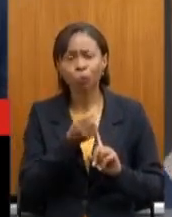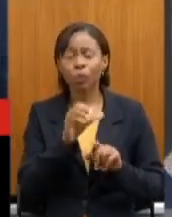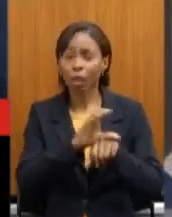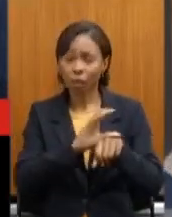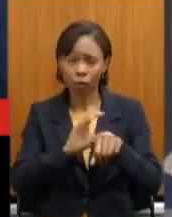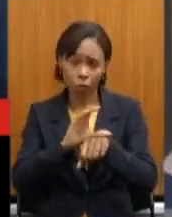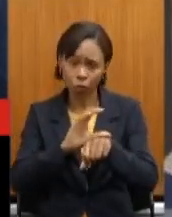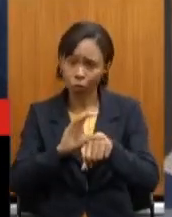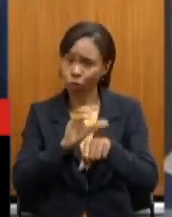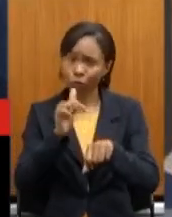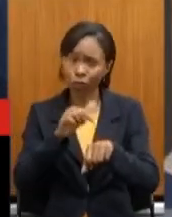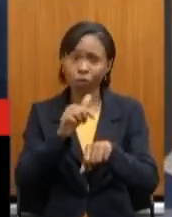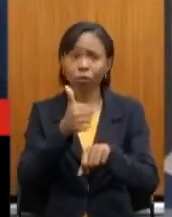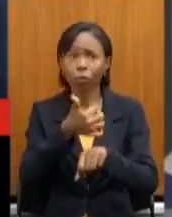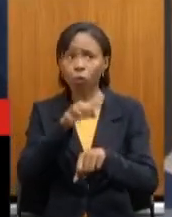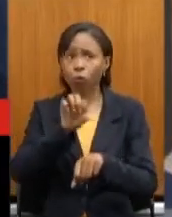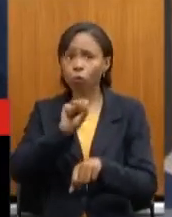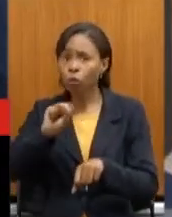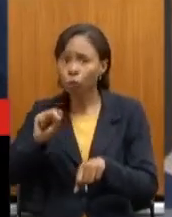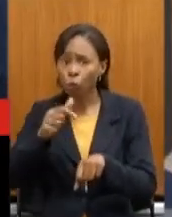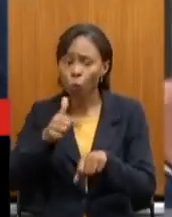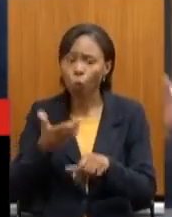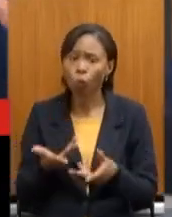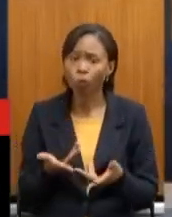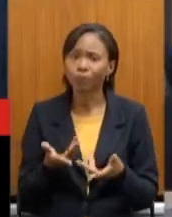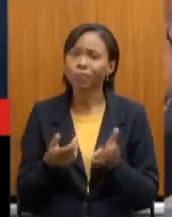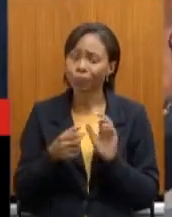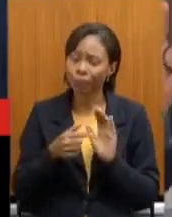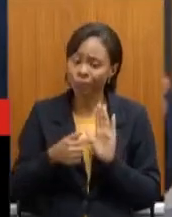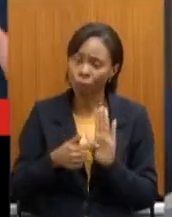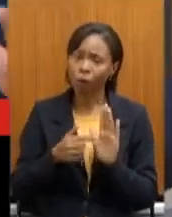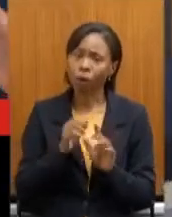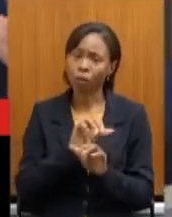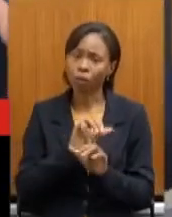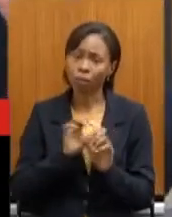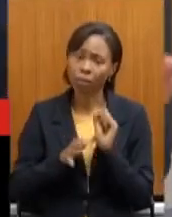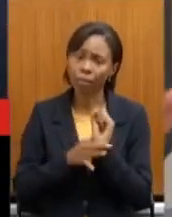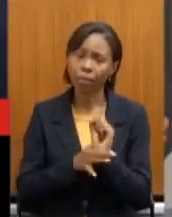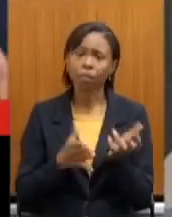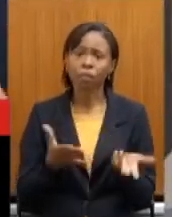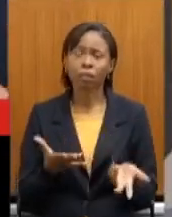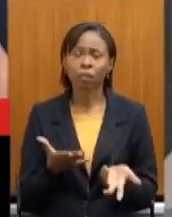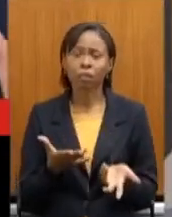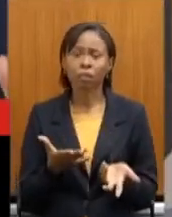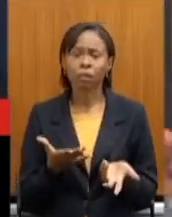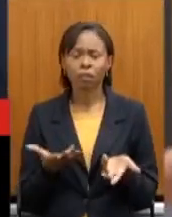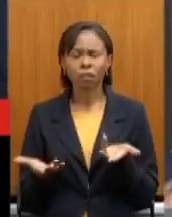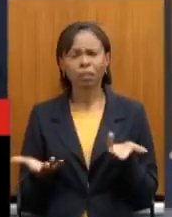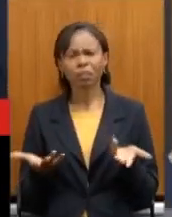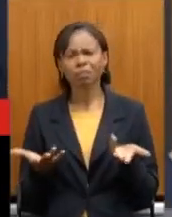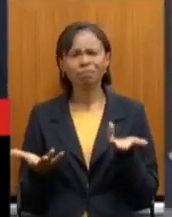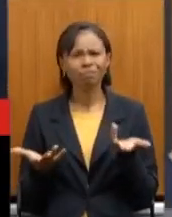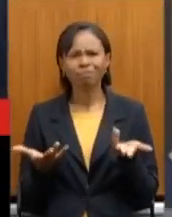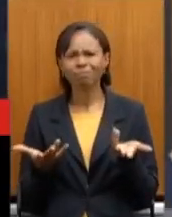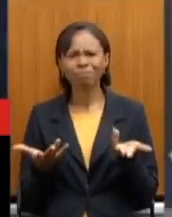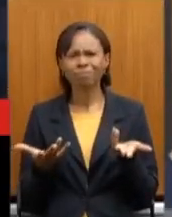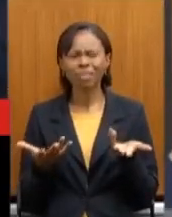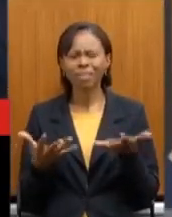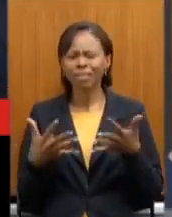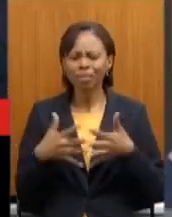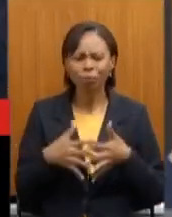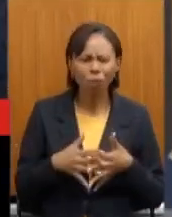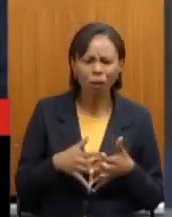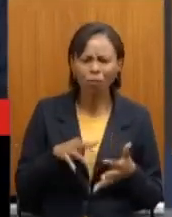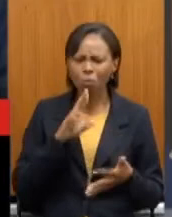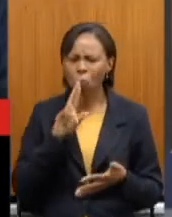nossa constituição de 88 garante essa retórica ela não pode ser aceita mais já que